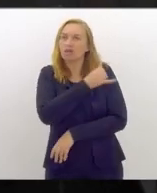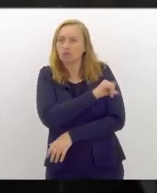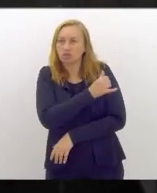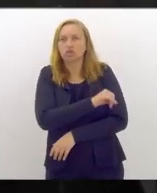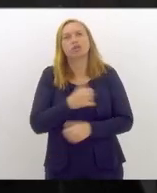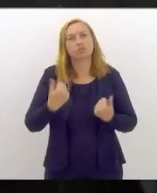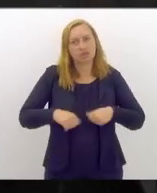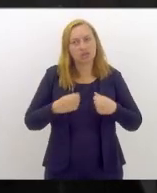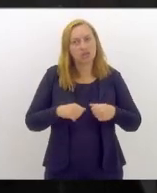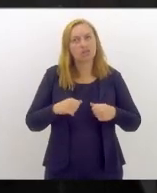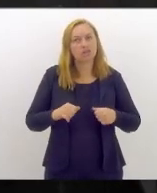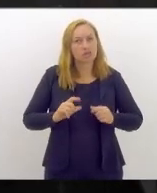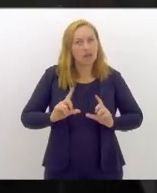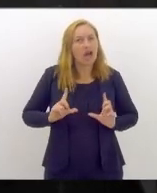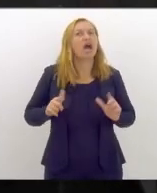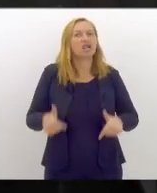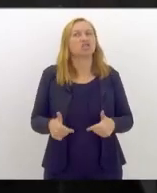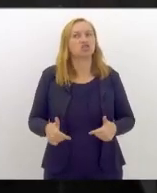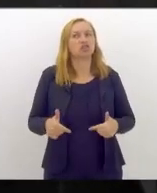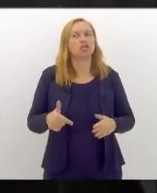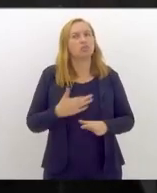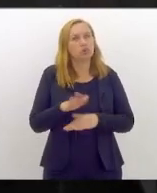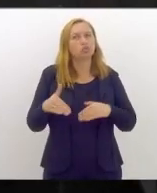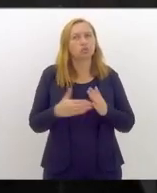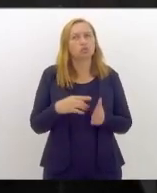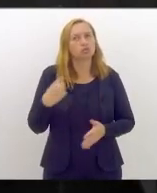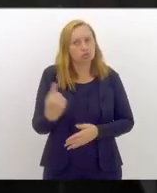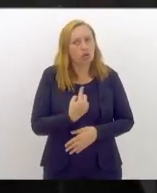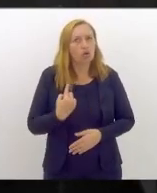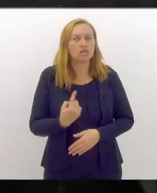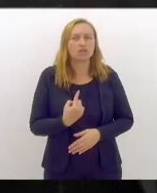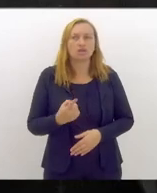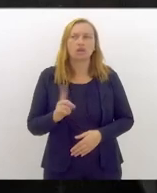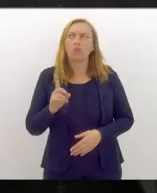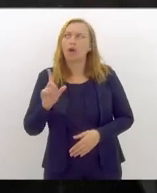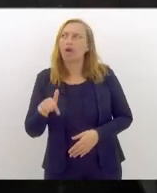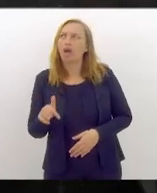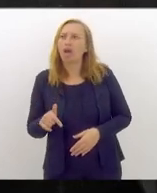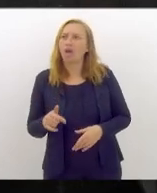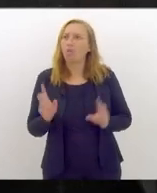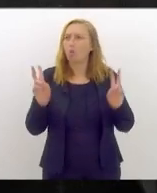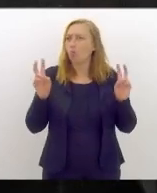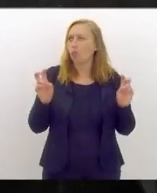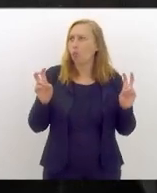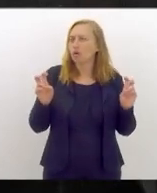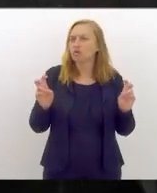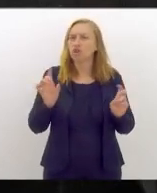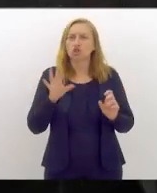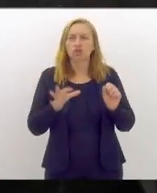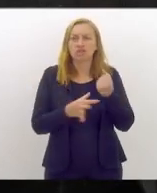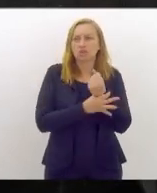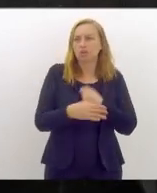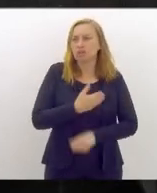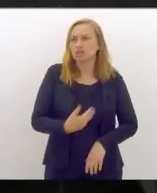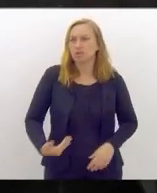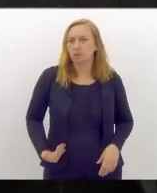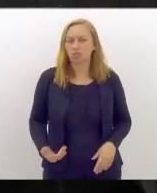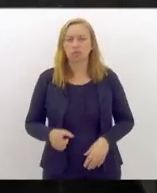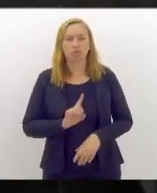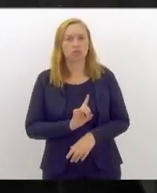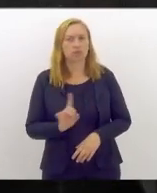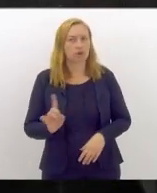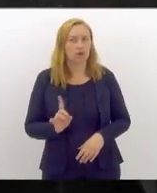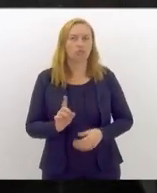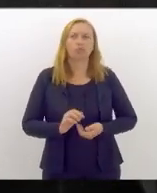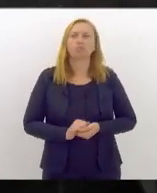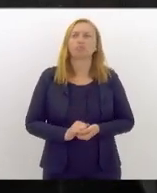Janeiro ela precisa ser encarada uma hora por todos nós E assim tipo não é uma questão só da Segurança Pública dos agentes de Segurança Pública